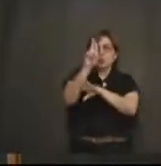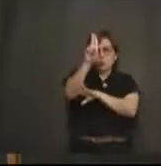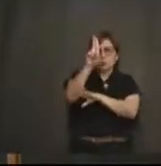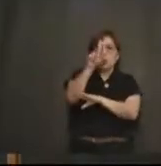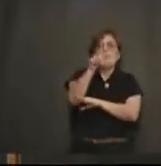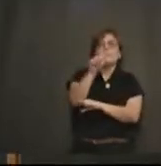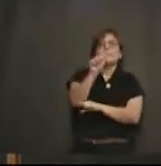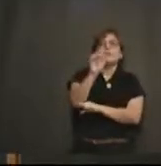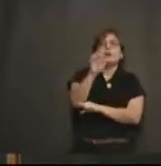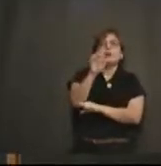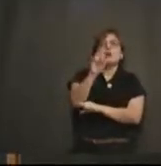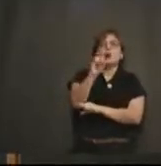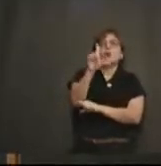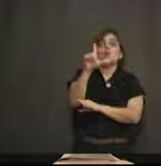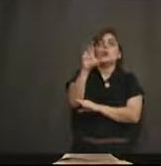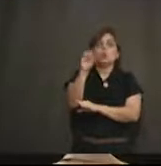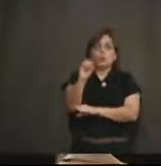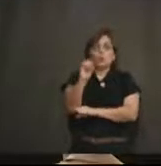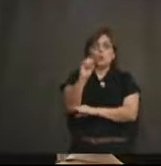Paolo Piccioni.